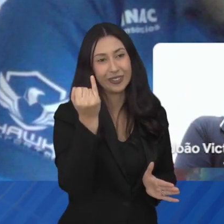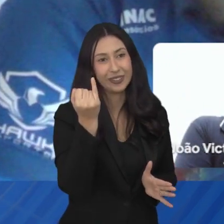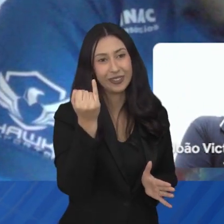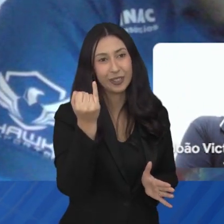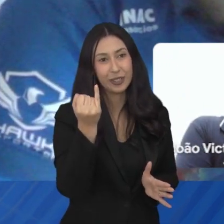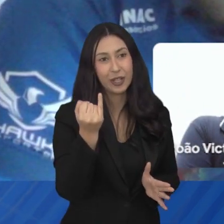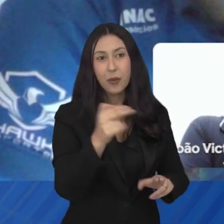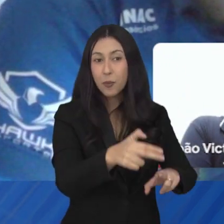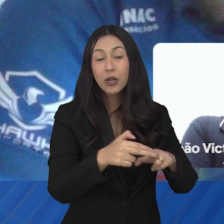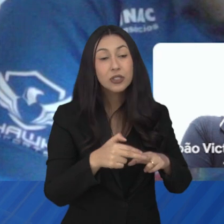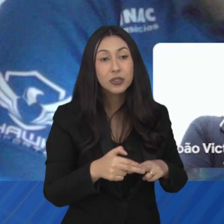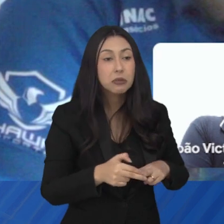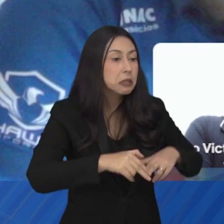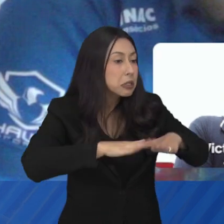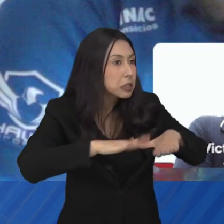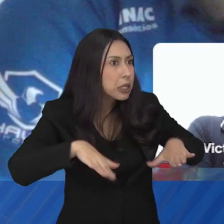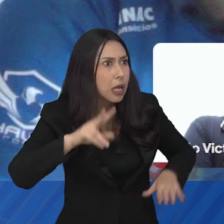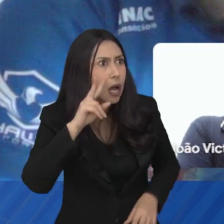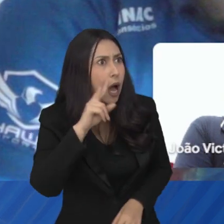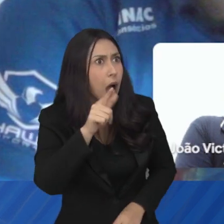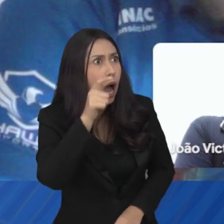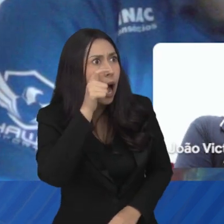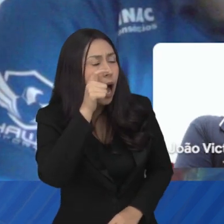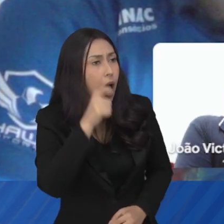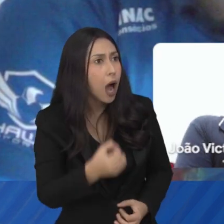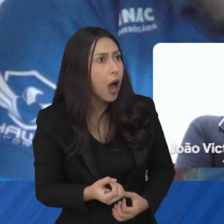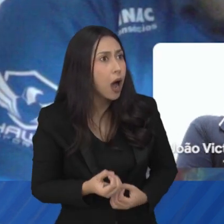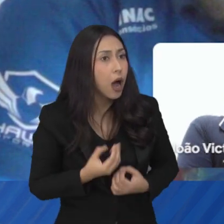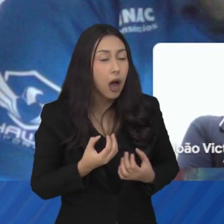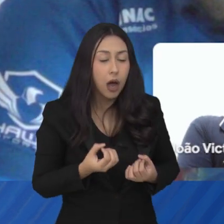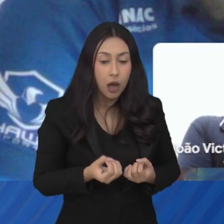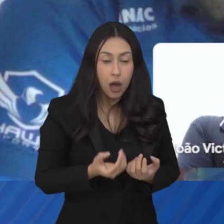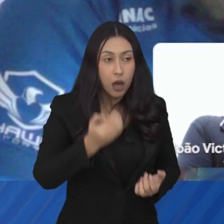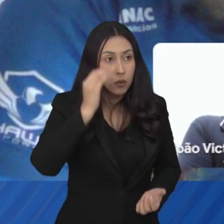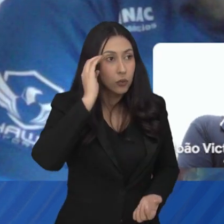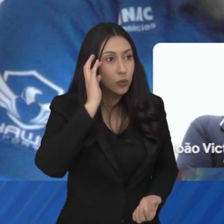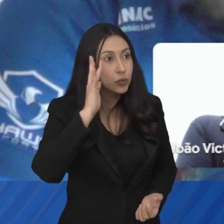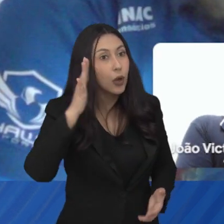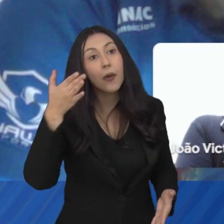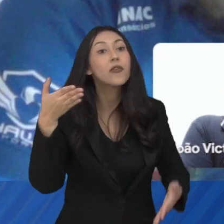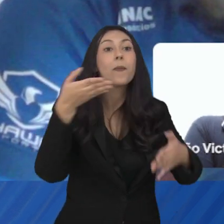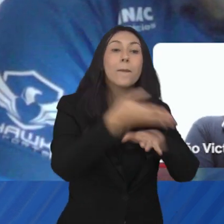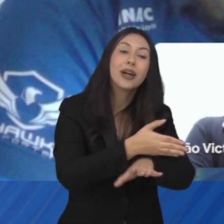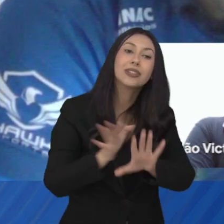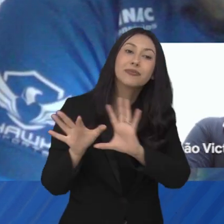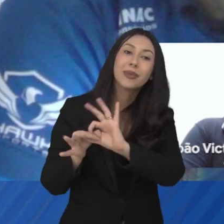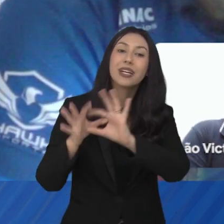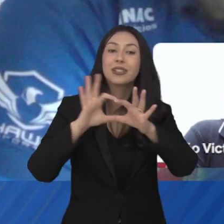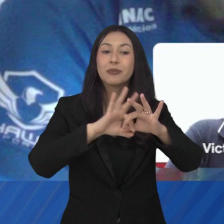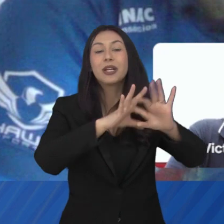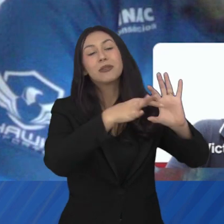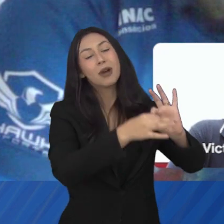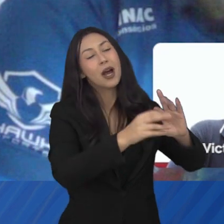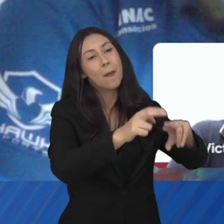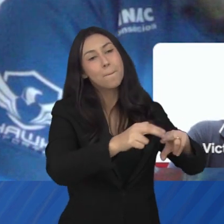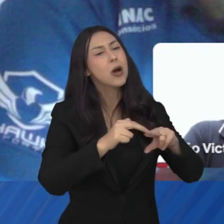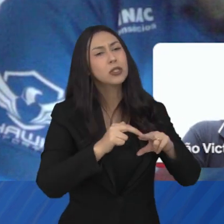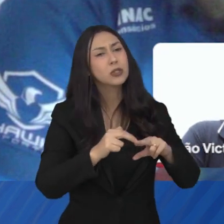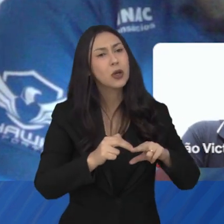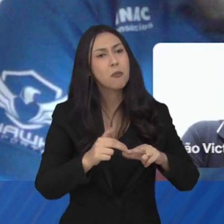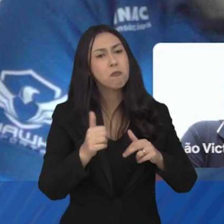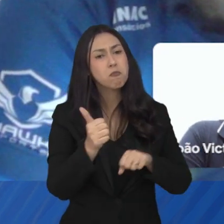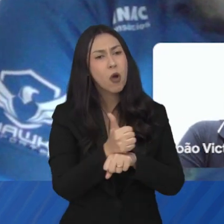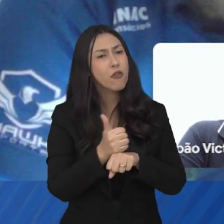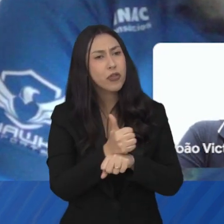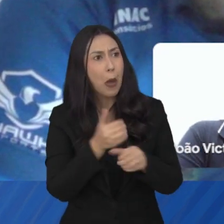passo. Então, qualquer atleta, qualquer criança se inspira nesse sonho olímpico de estar nas Olimpíadas.